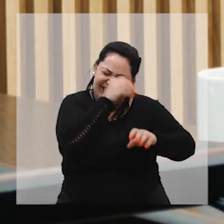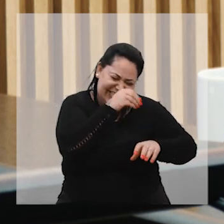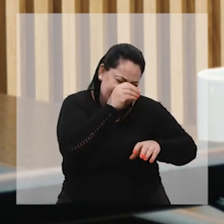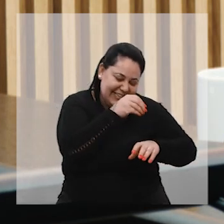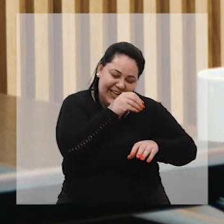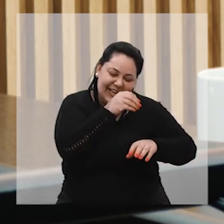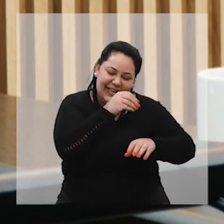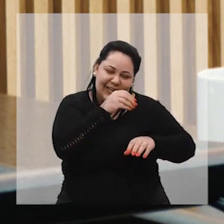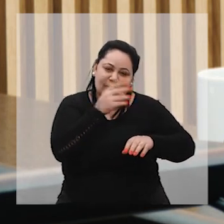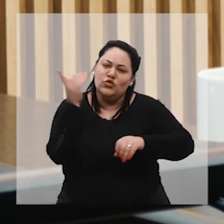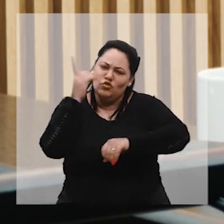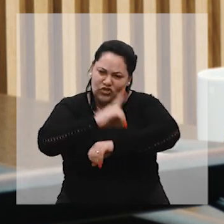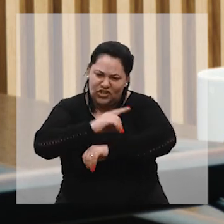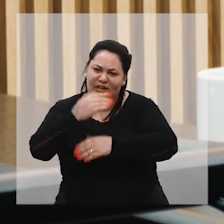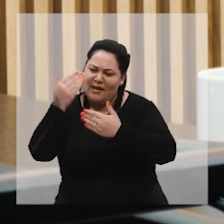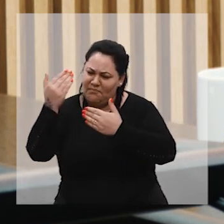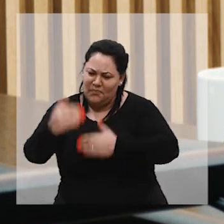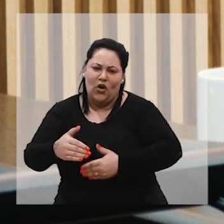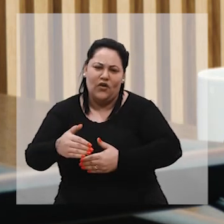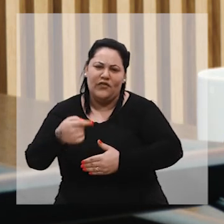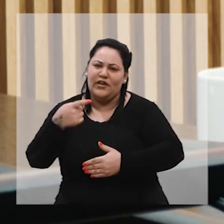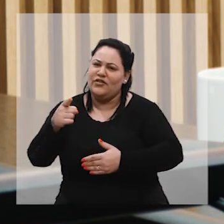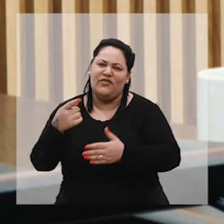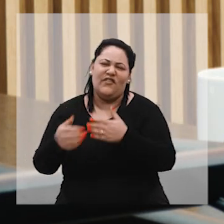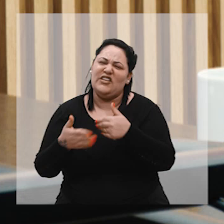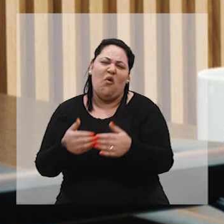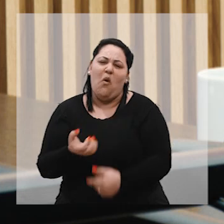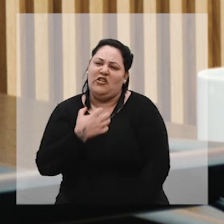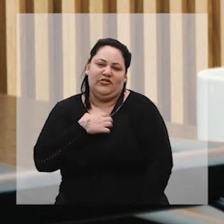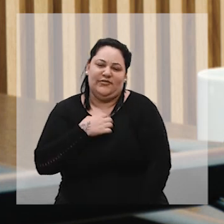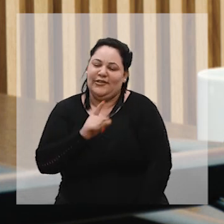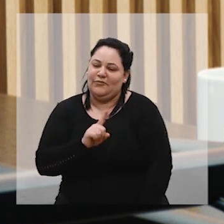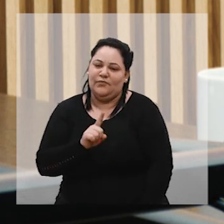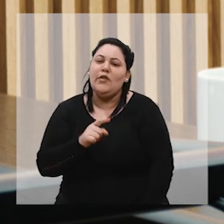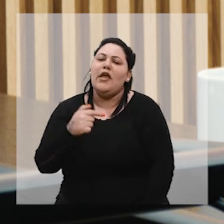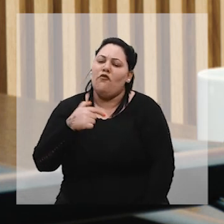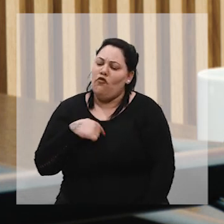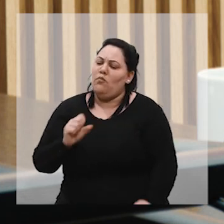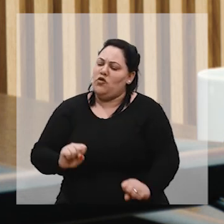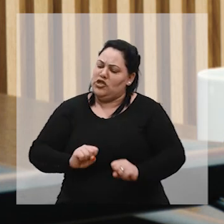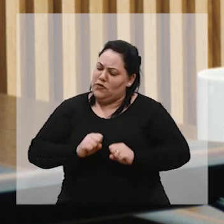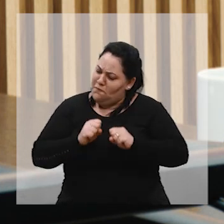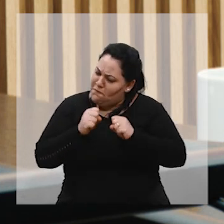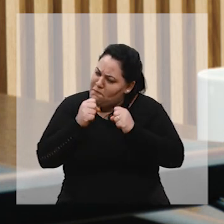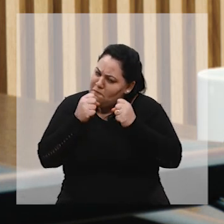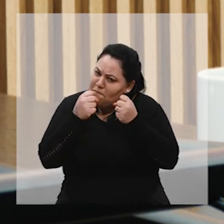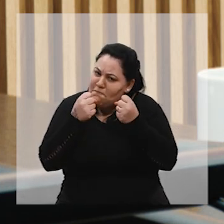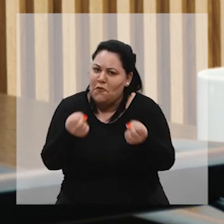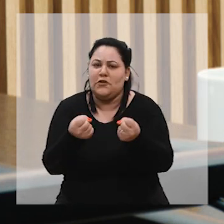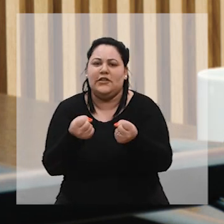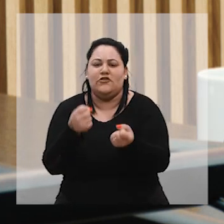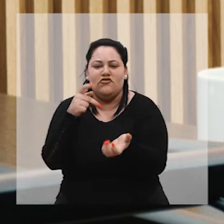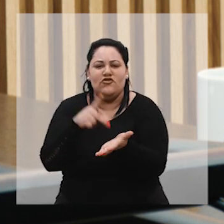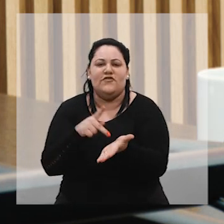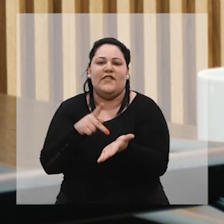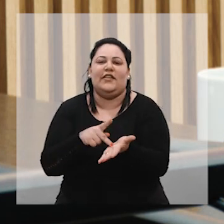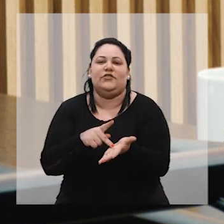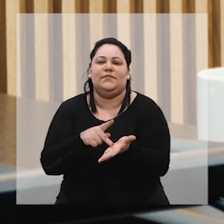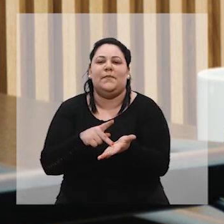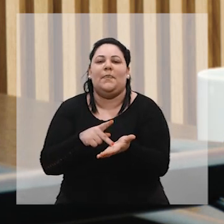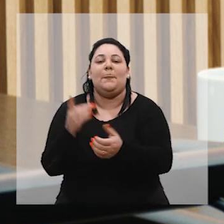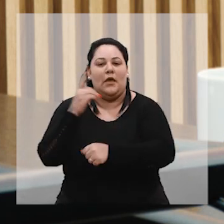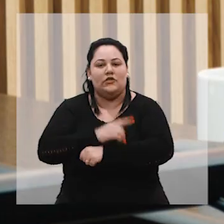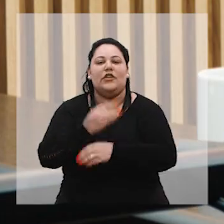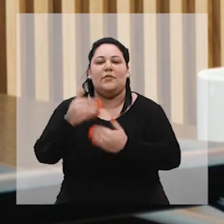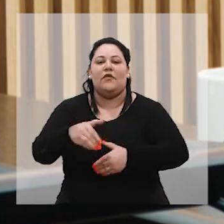queria treinar, não é pra chegar no dia da prova e fazer de mau jeito. Se é pra mim me acabar no dia da prova, então que